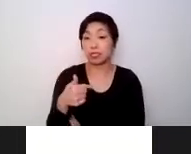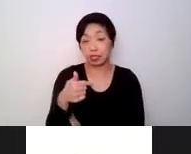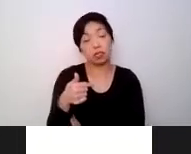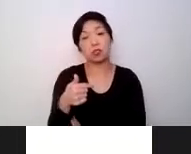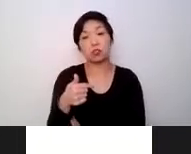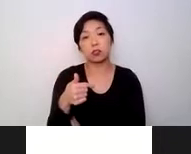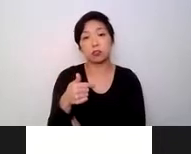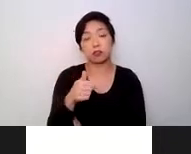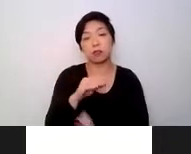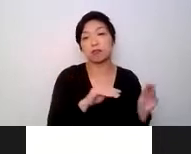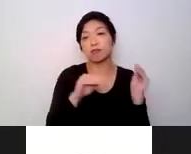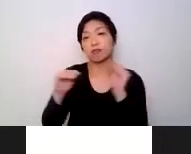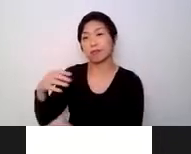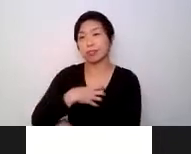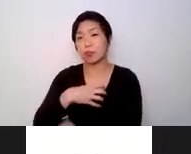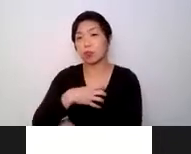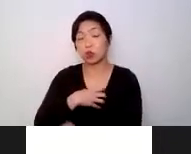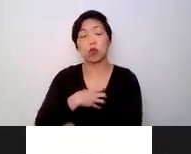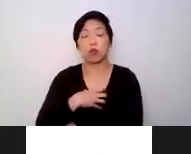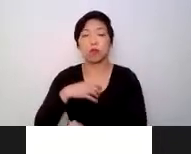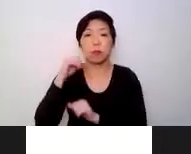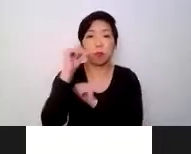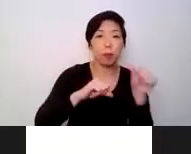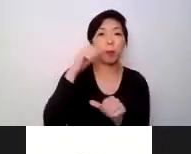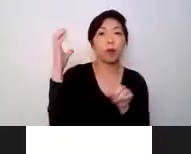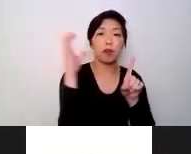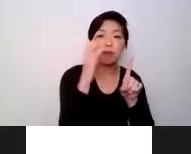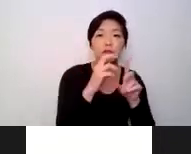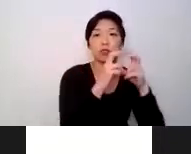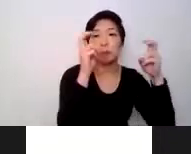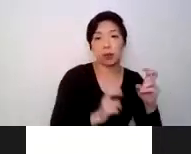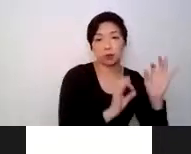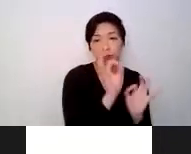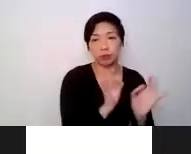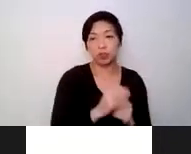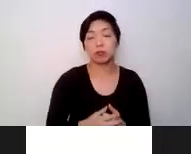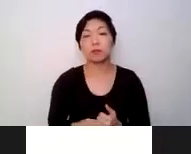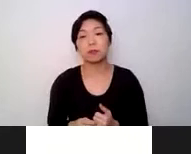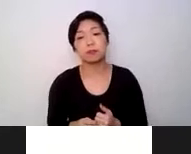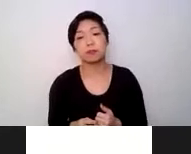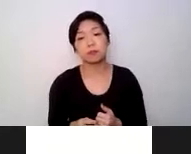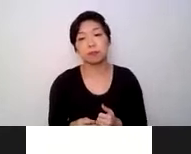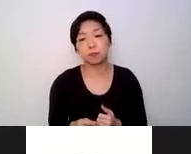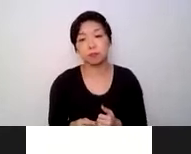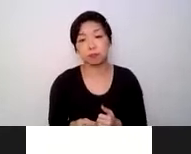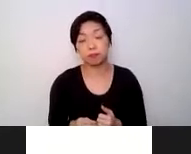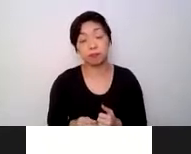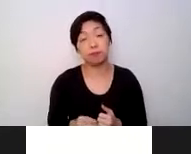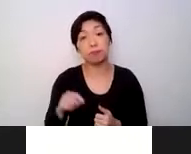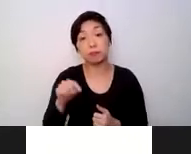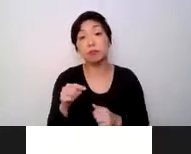Salvador o projeto do MASP toma novos cursos e esse recurso do revestimento